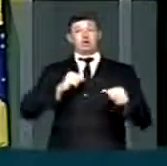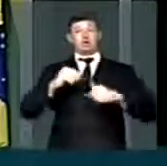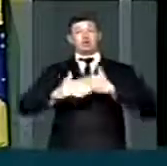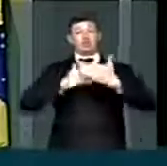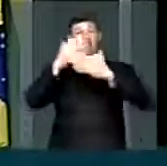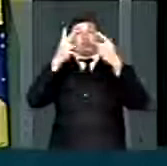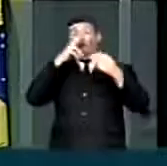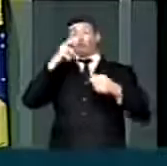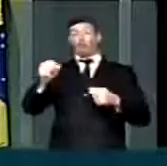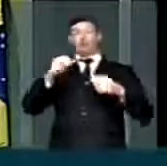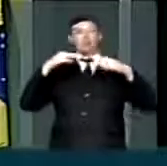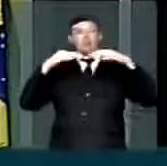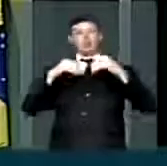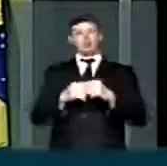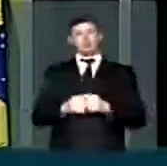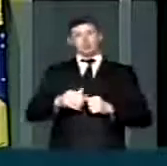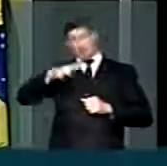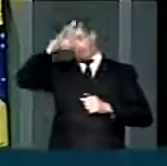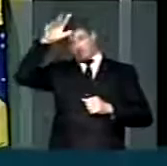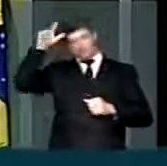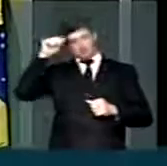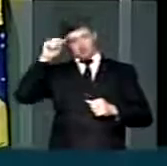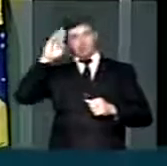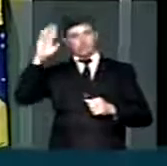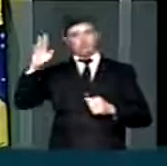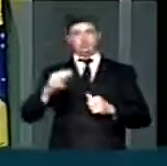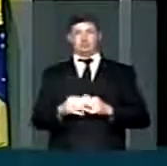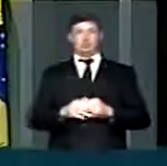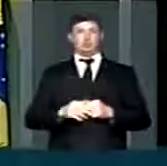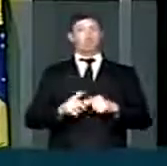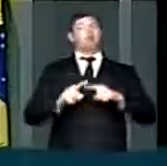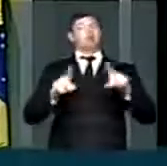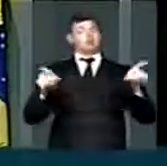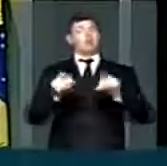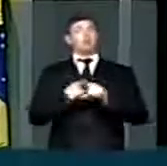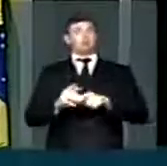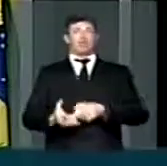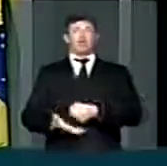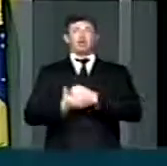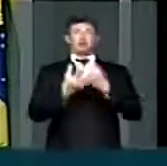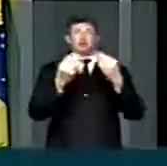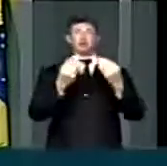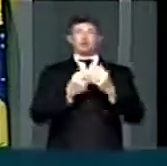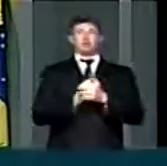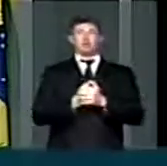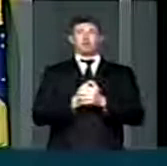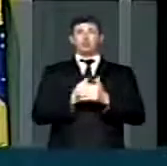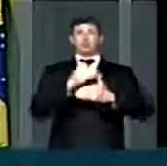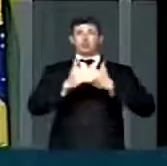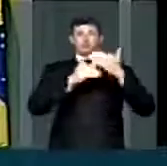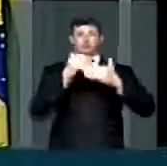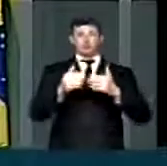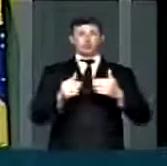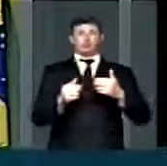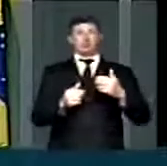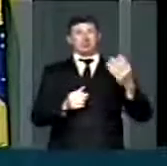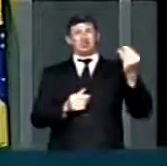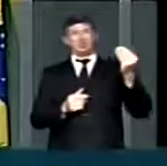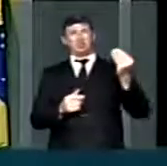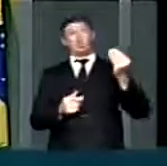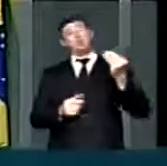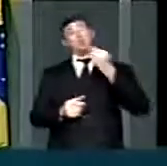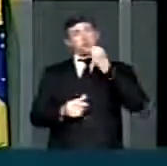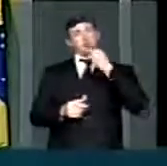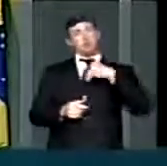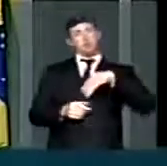para a região, sobretudo do Amazonas e a cidade de Manaus, mas também ajudou muito no desenvolvimento, não tanto quanto